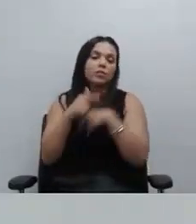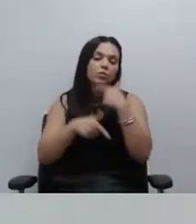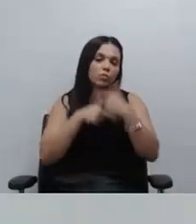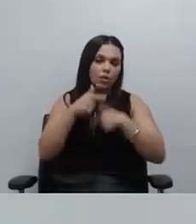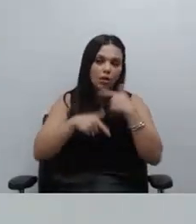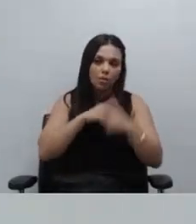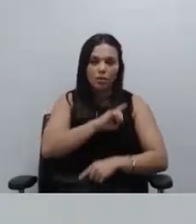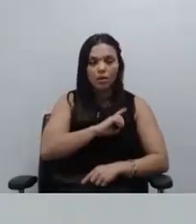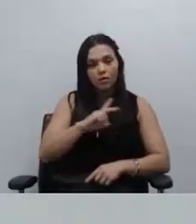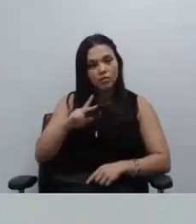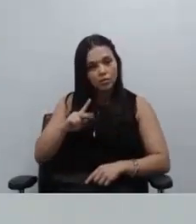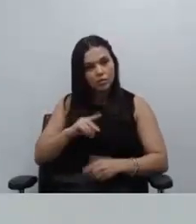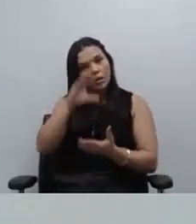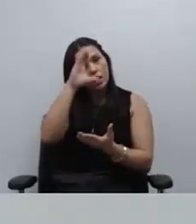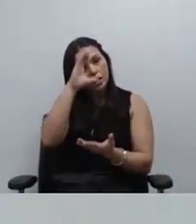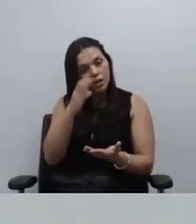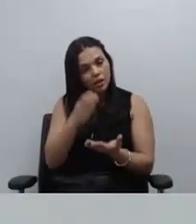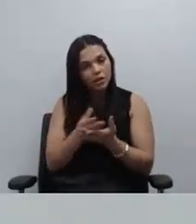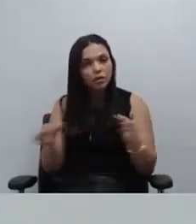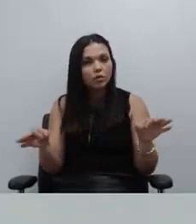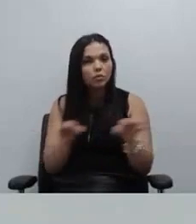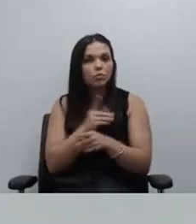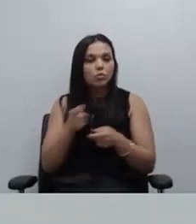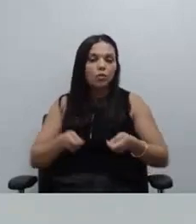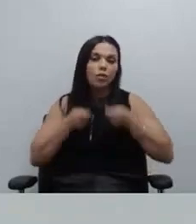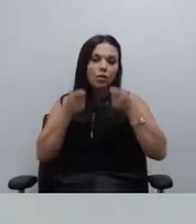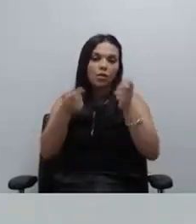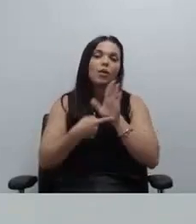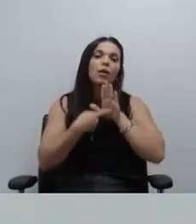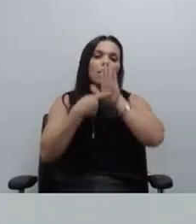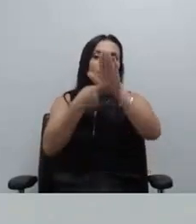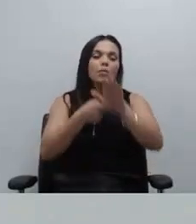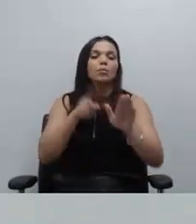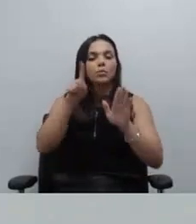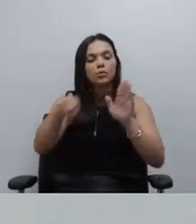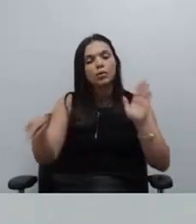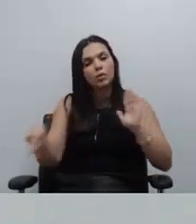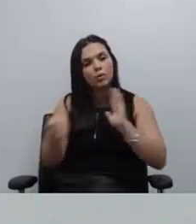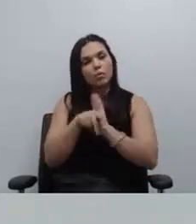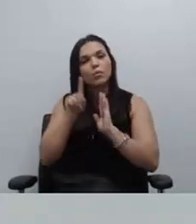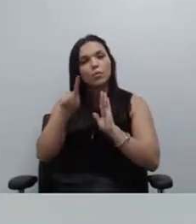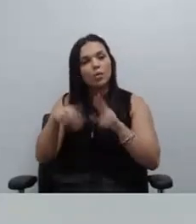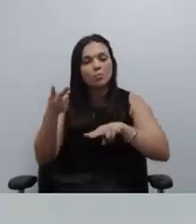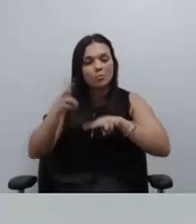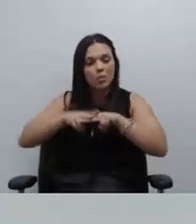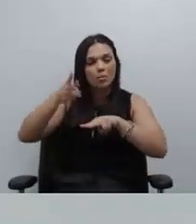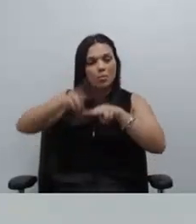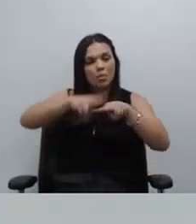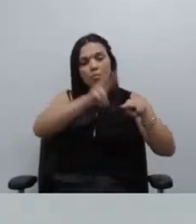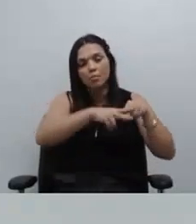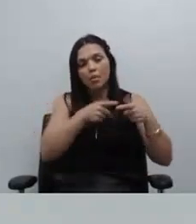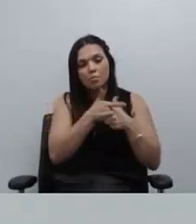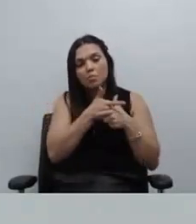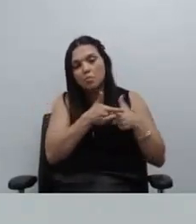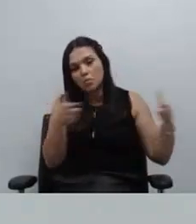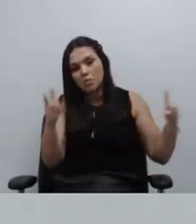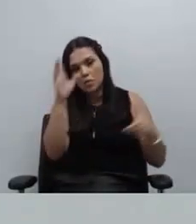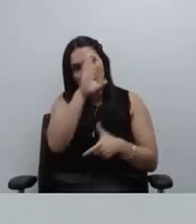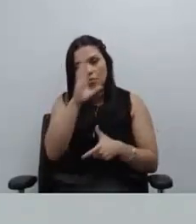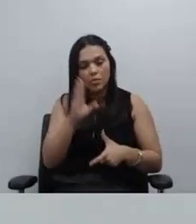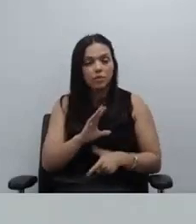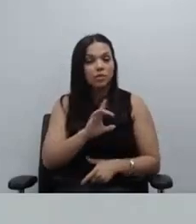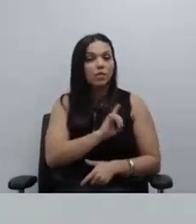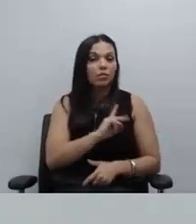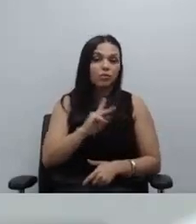ser apresentada como trabalho de conclusão do doutorado refere-se à questão do encarceramento em massa no Brasil. Destaca a defensora que pretende